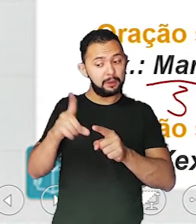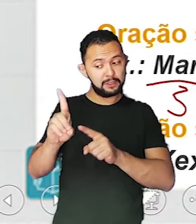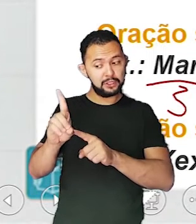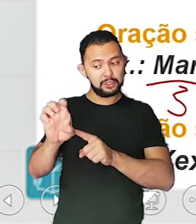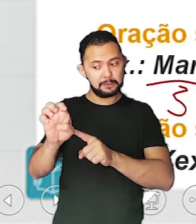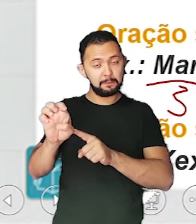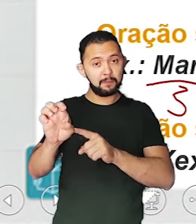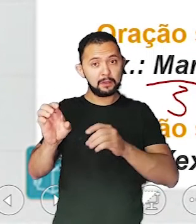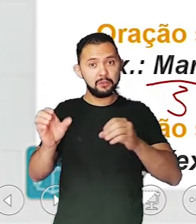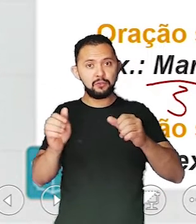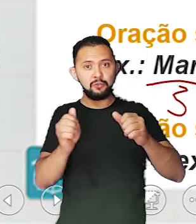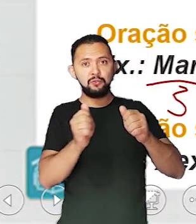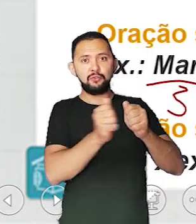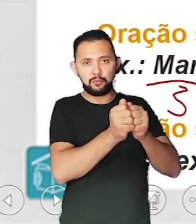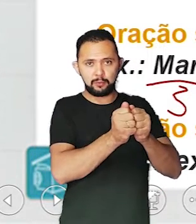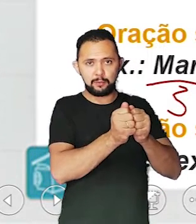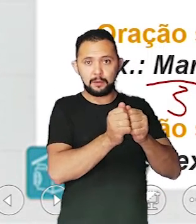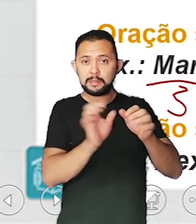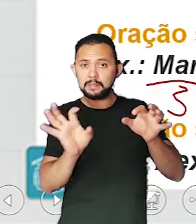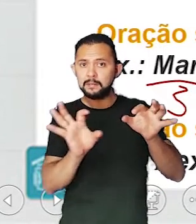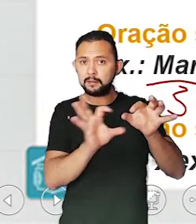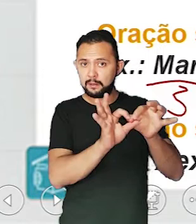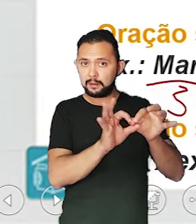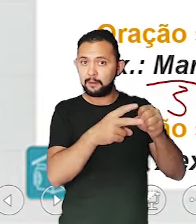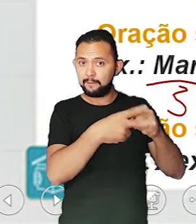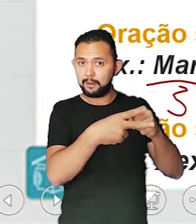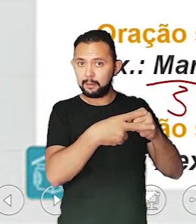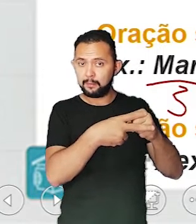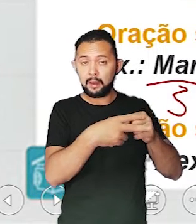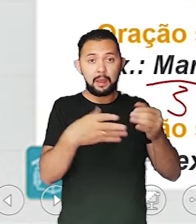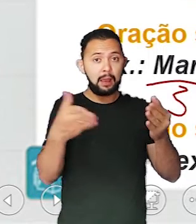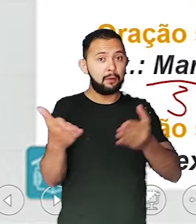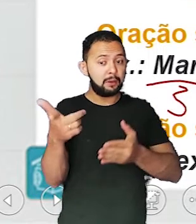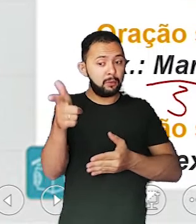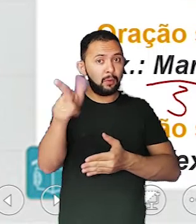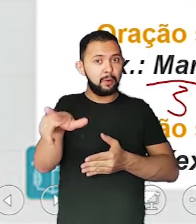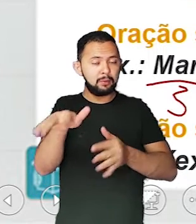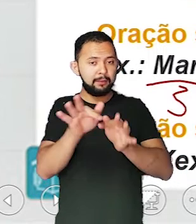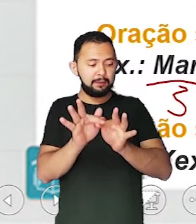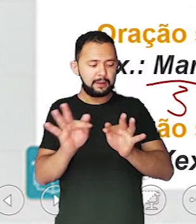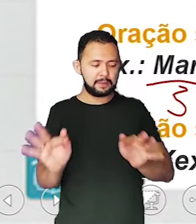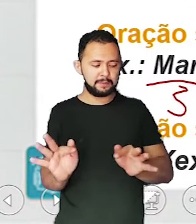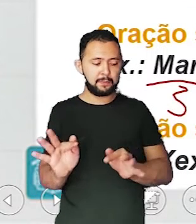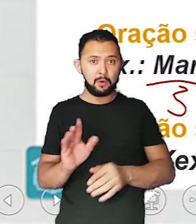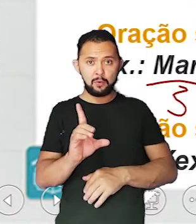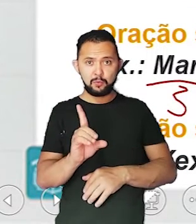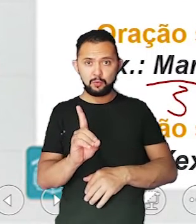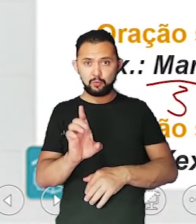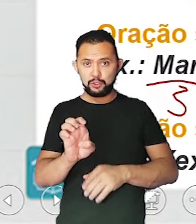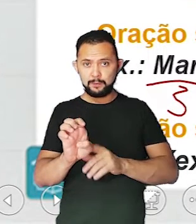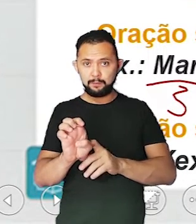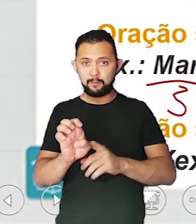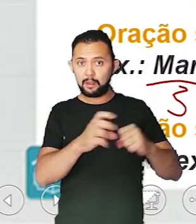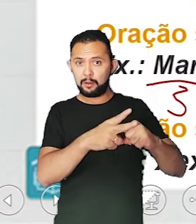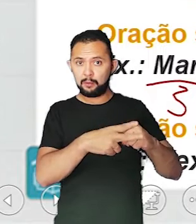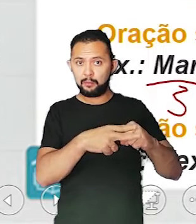com um nome, certo? Receosa, né? No caso aqui é um adjetivo, que a gente pode chamar de nome. Na gramática, né? Os nomes